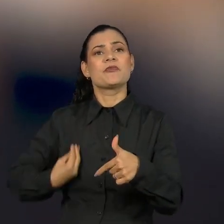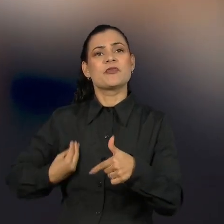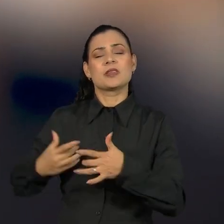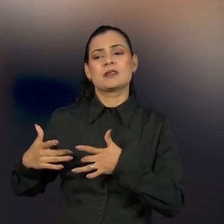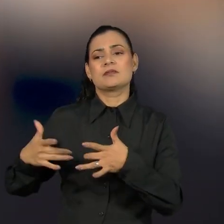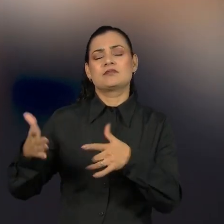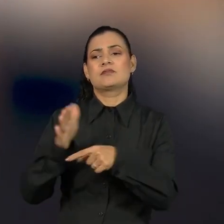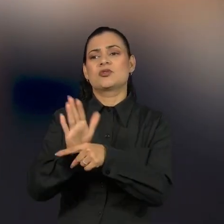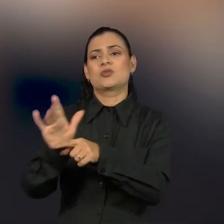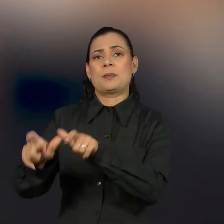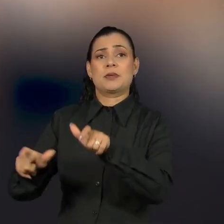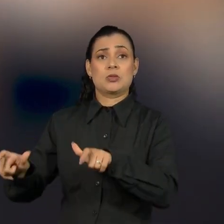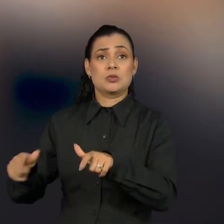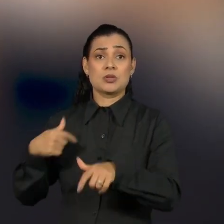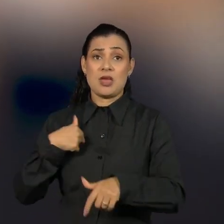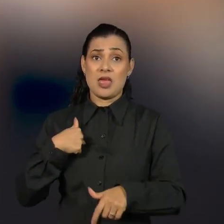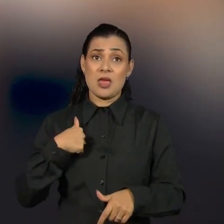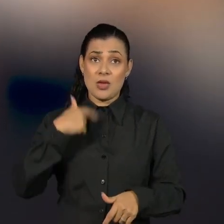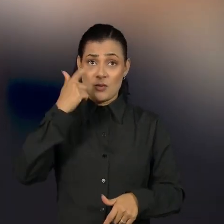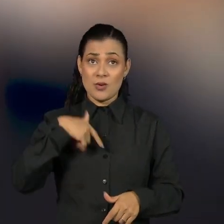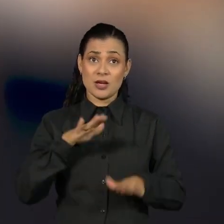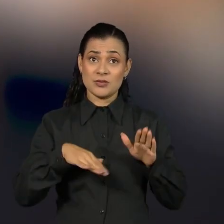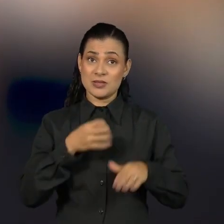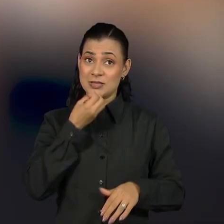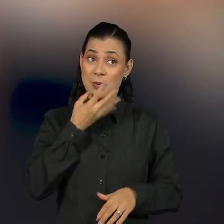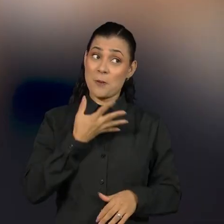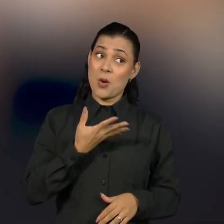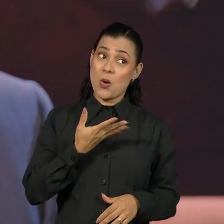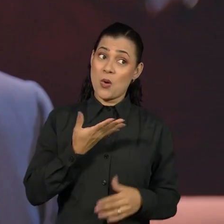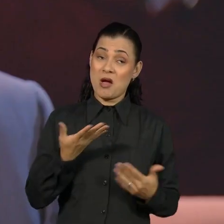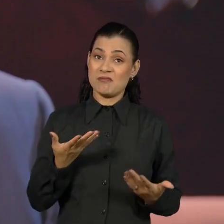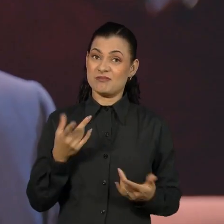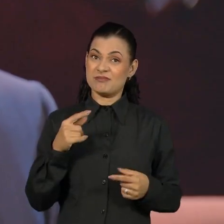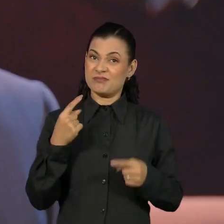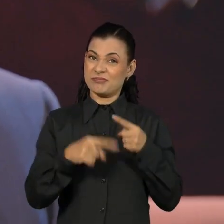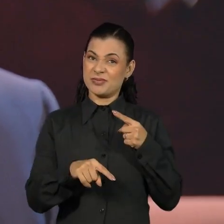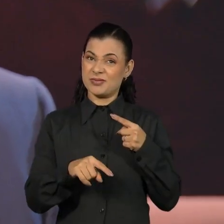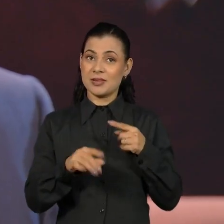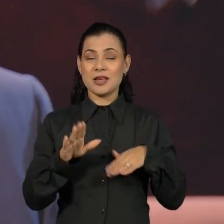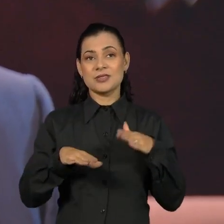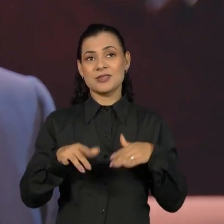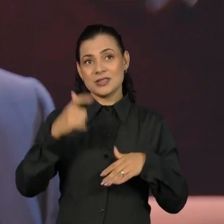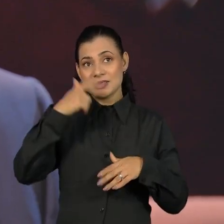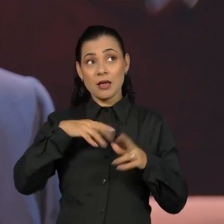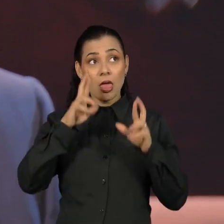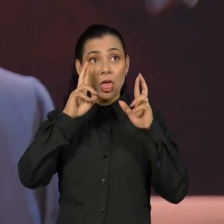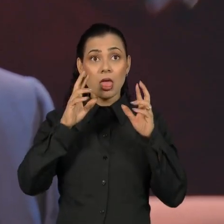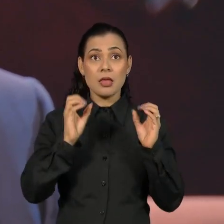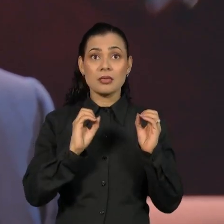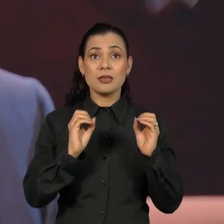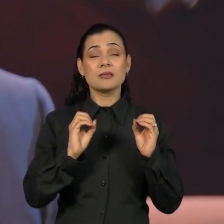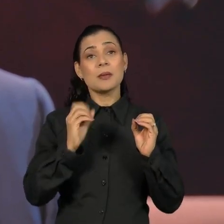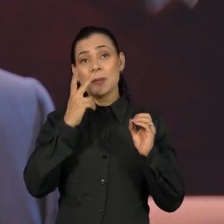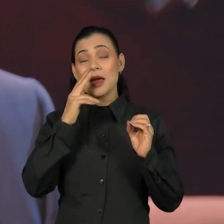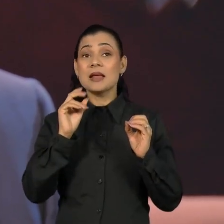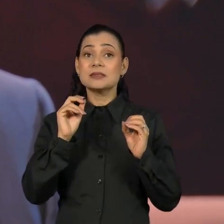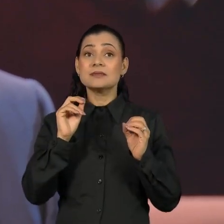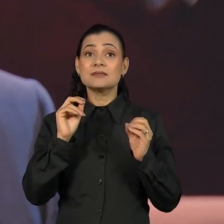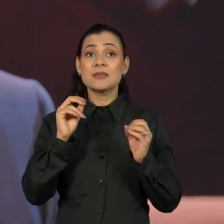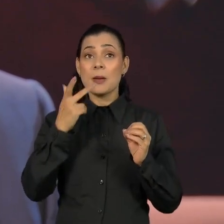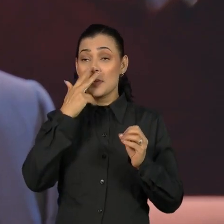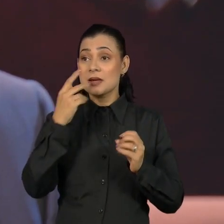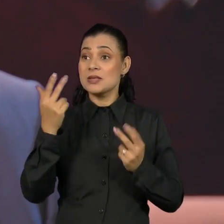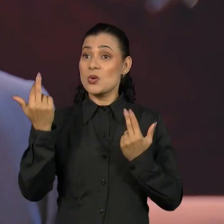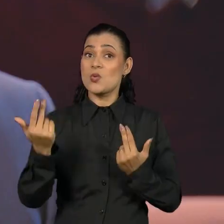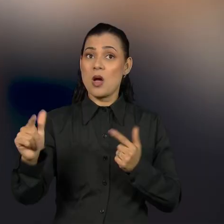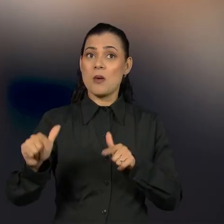ao próximo, né? Talvez eu não seja uma pessoa tão boa, uma pessoa tão desprovida de ambições e talvez não tenha a grandeza do Senhor,